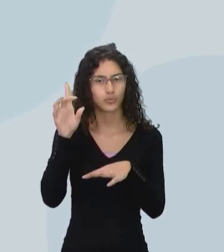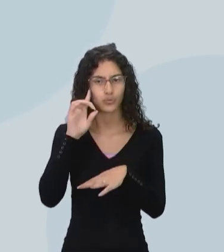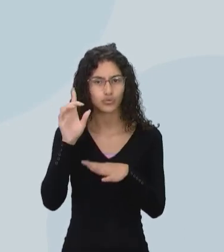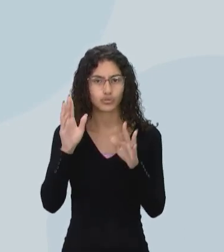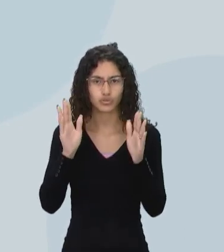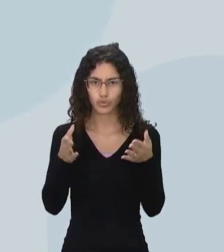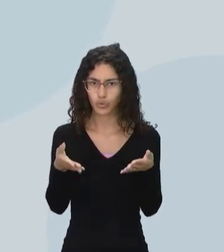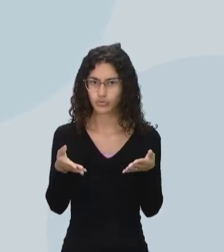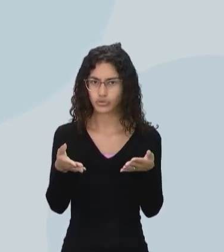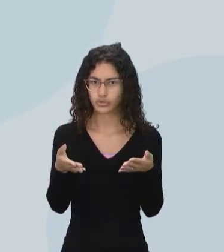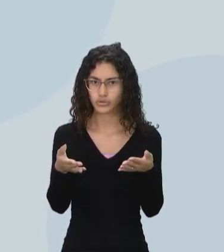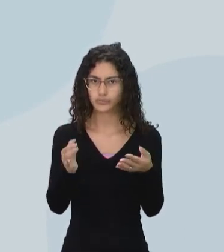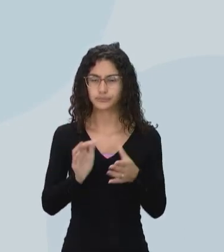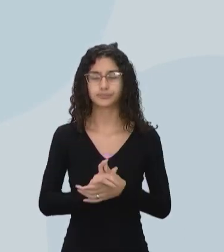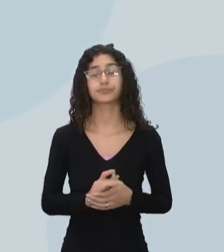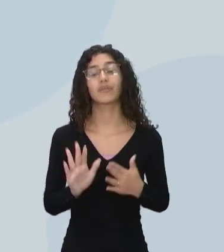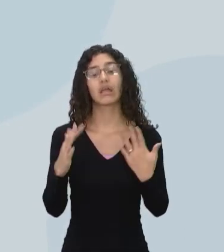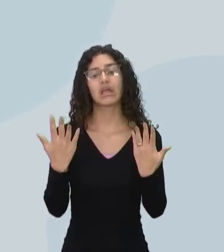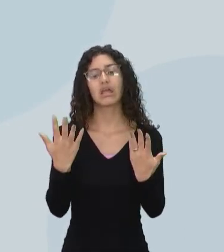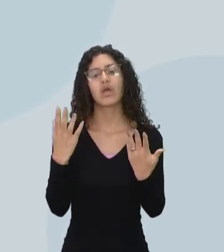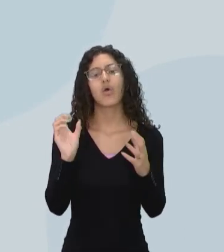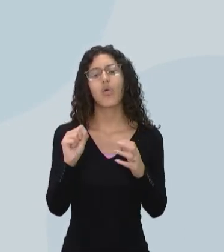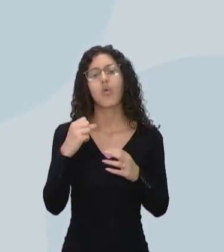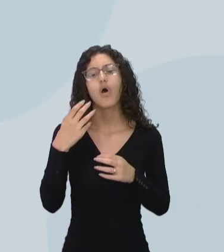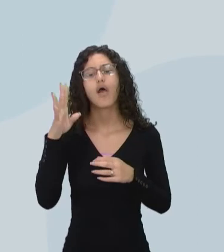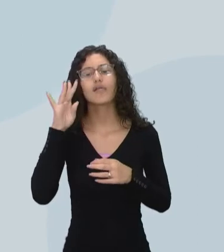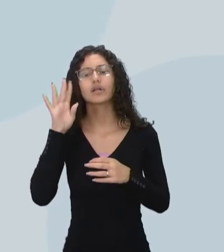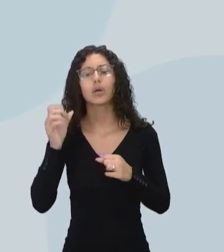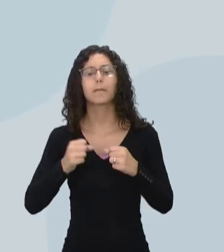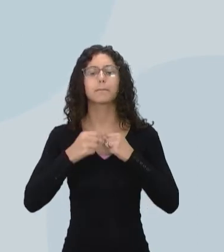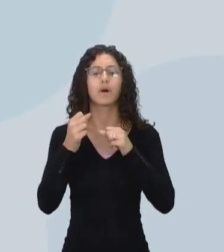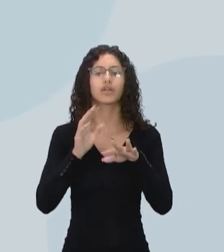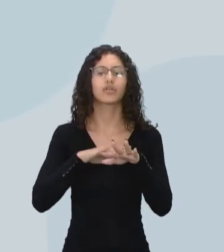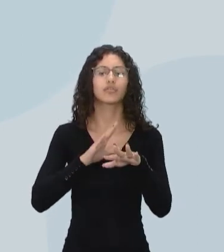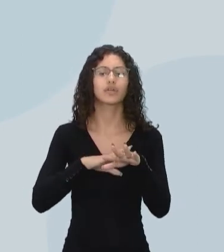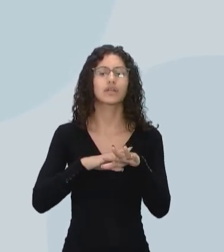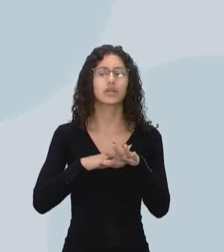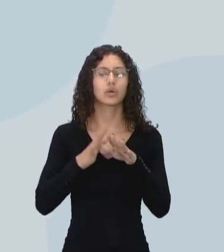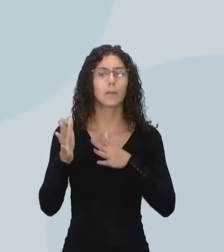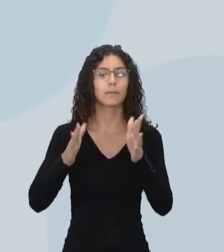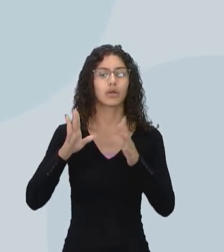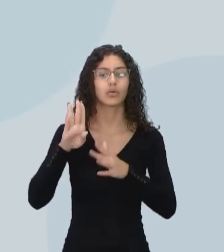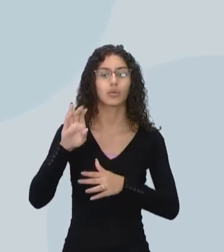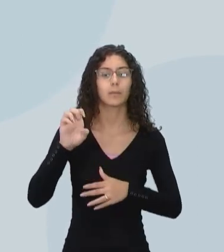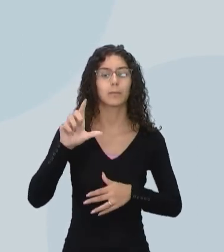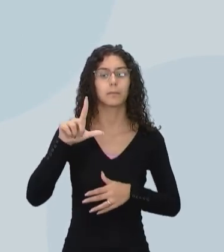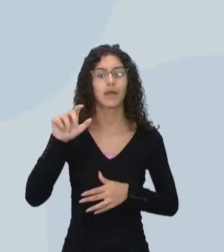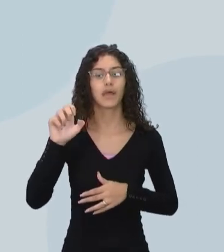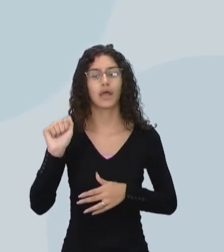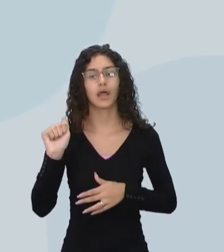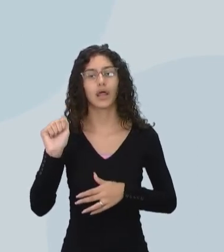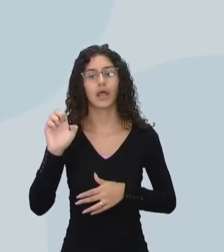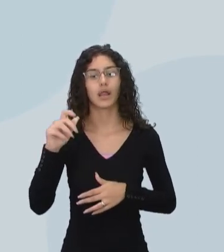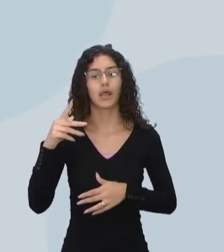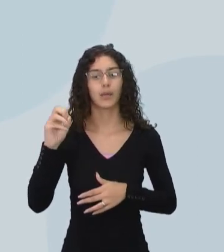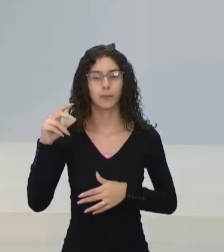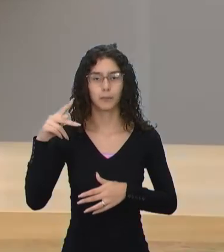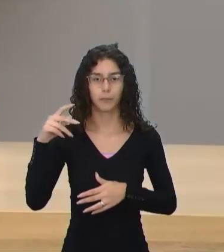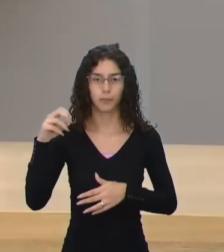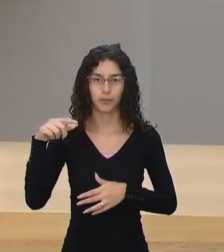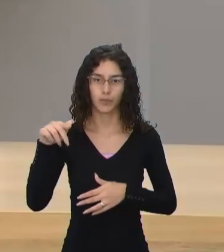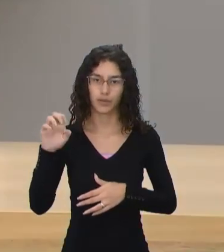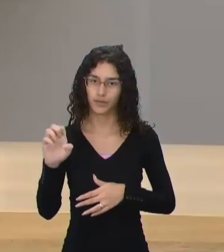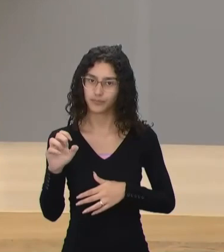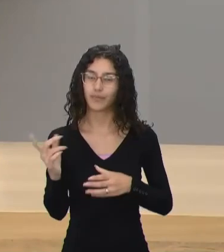dias atuais? E que reflexões podemos tirar do período da Bela Época? Então, voltando para